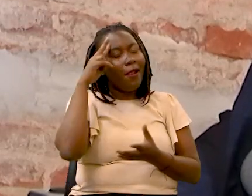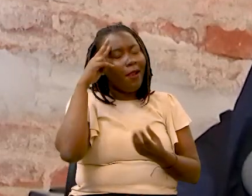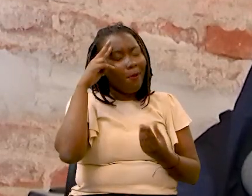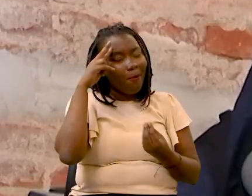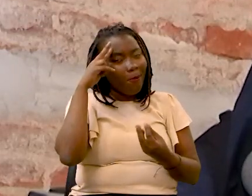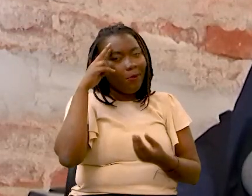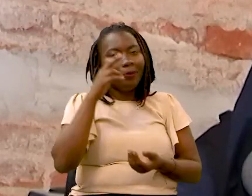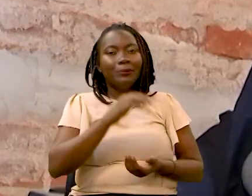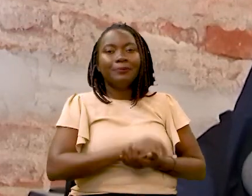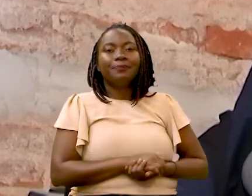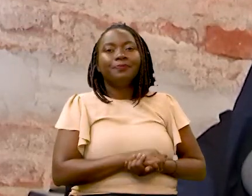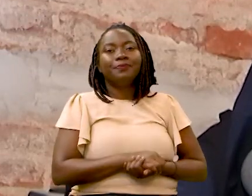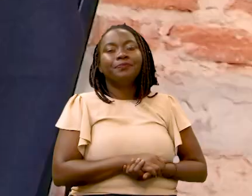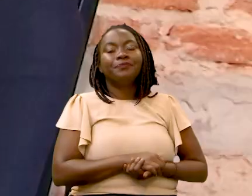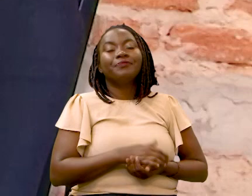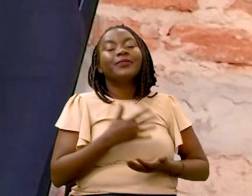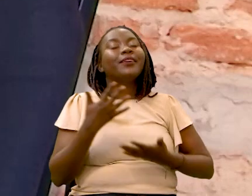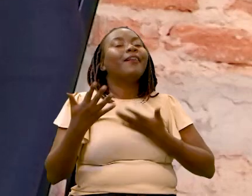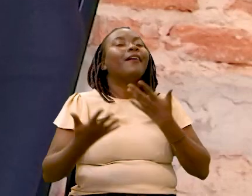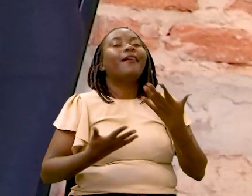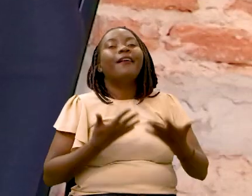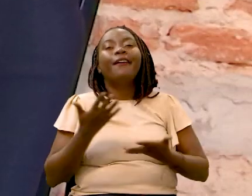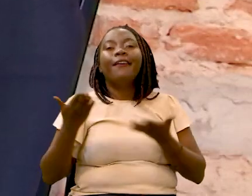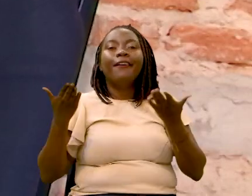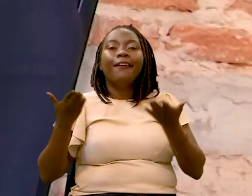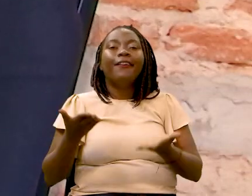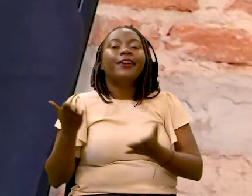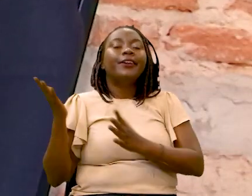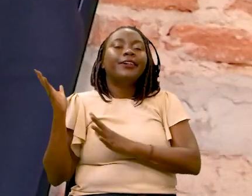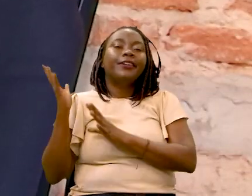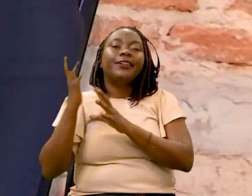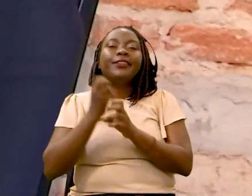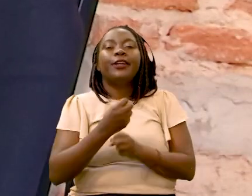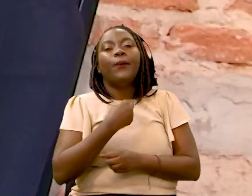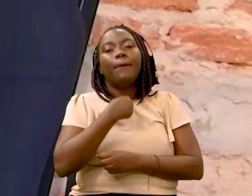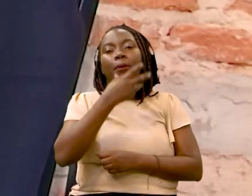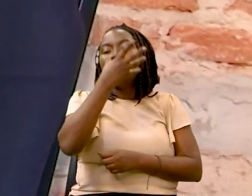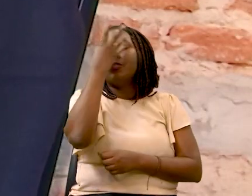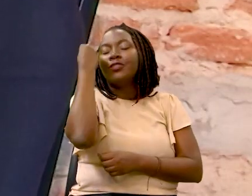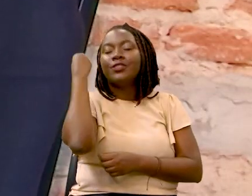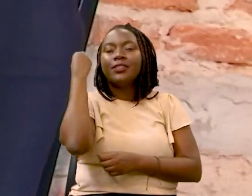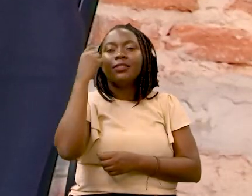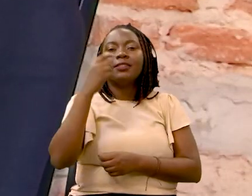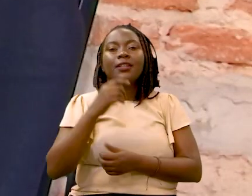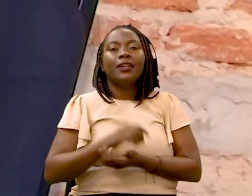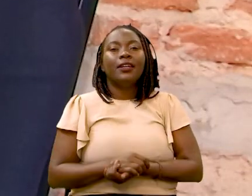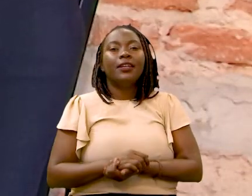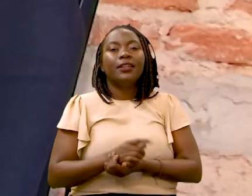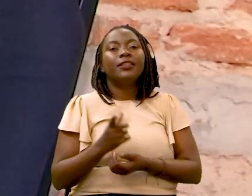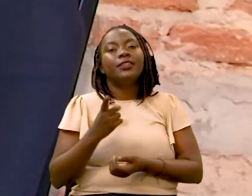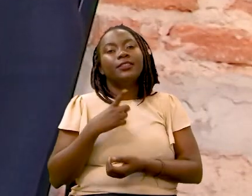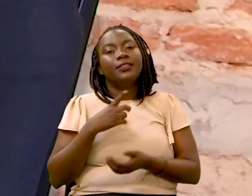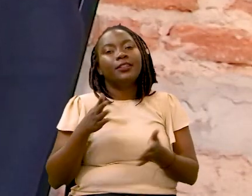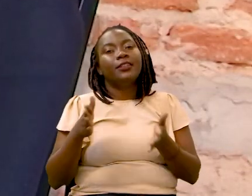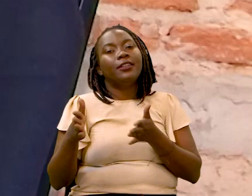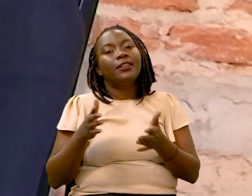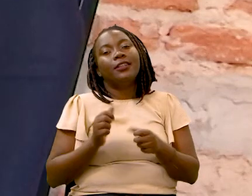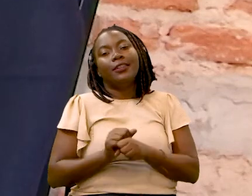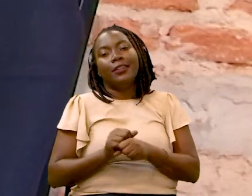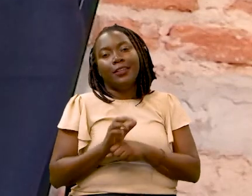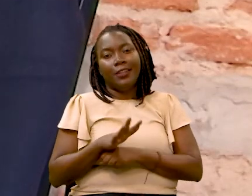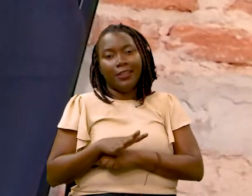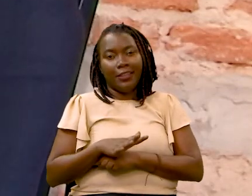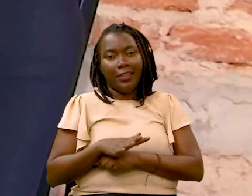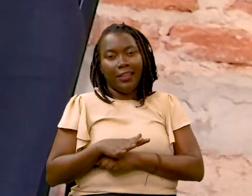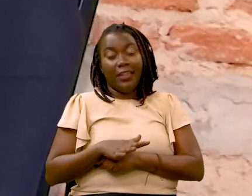começo eu me lembro muito disso. Sim. E aí, nessa trajetória, a gente não pode esquecer, Lívia, que nós